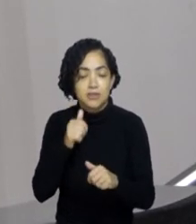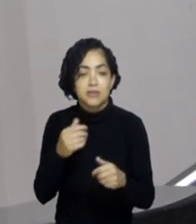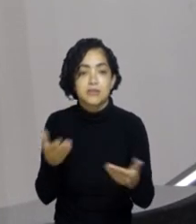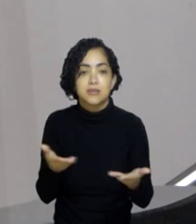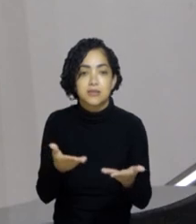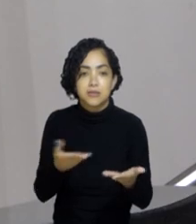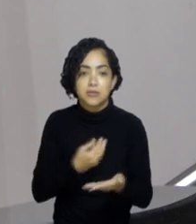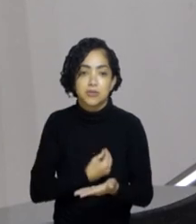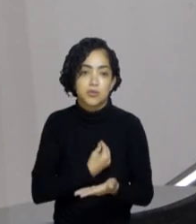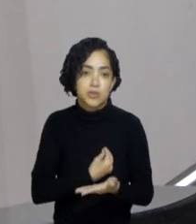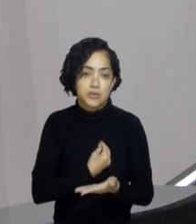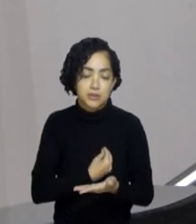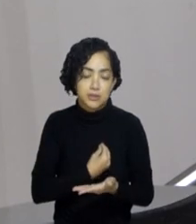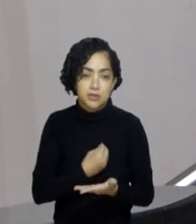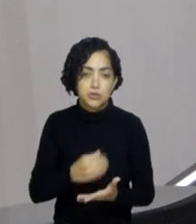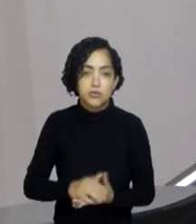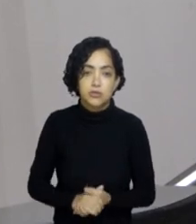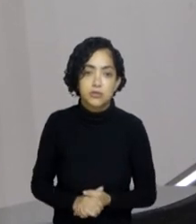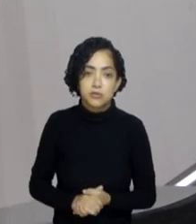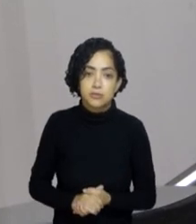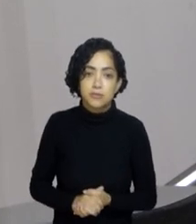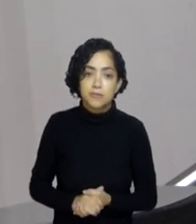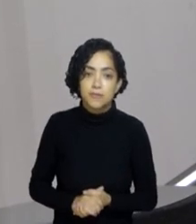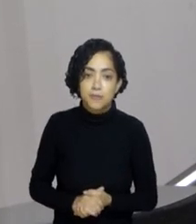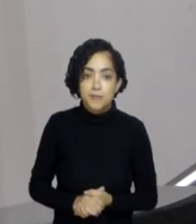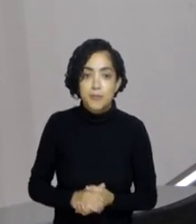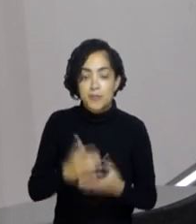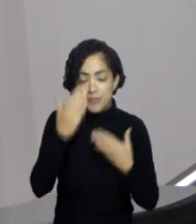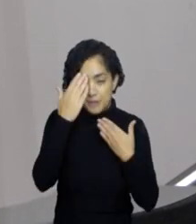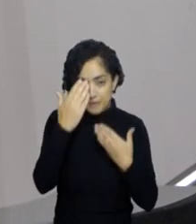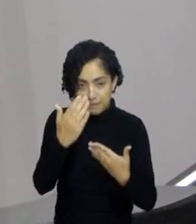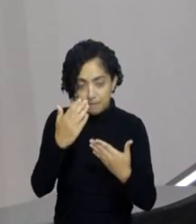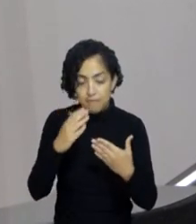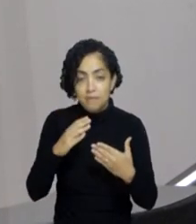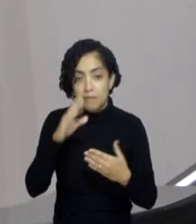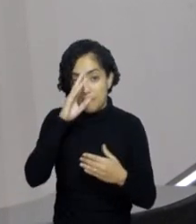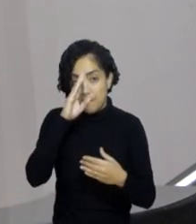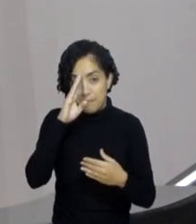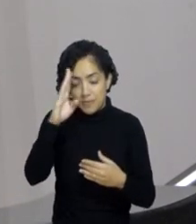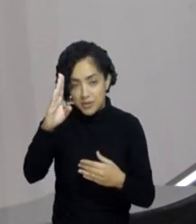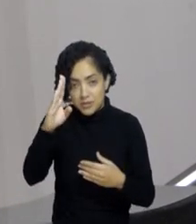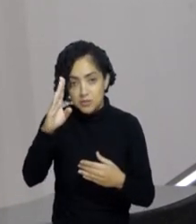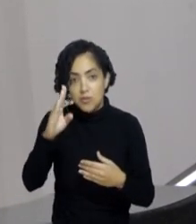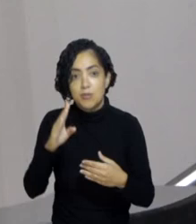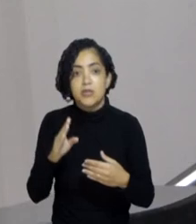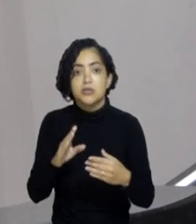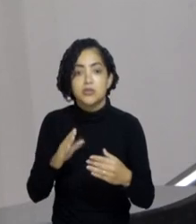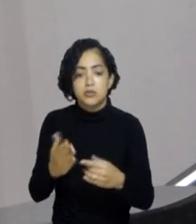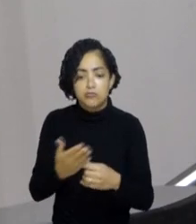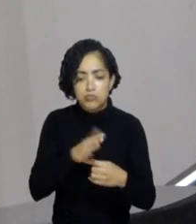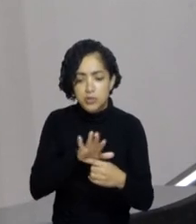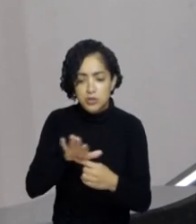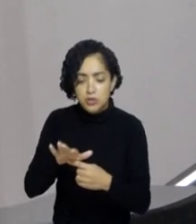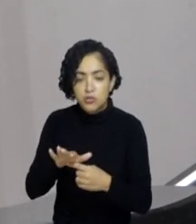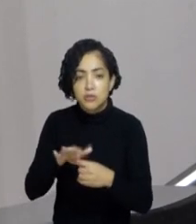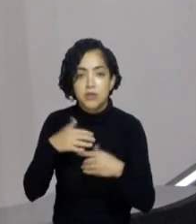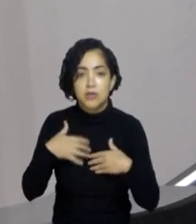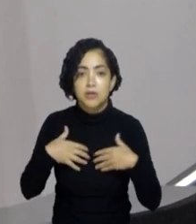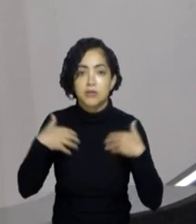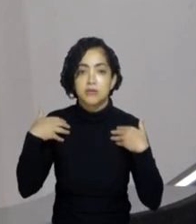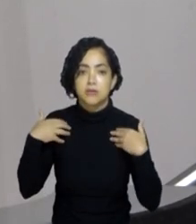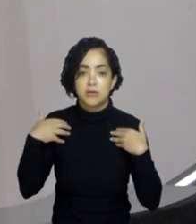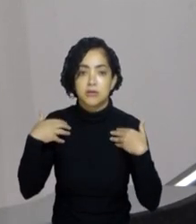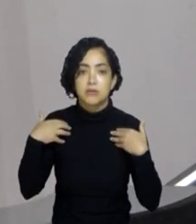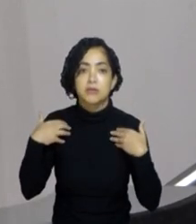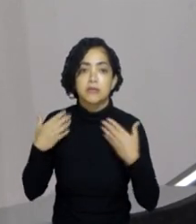aqui. Mais uma vez, agradecer a todos e, principalmente, a todos os nossos colaboradores por essa homenagem, pelos nossos 35